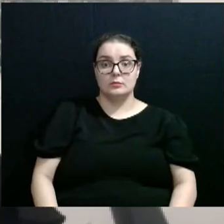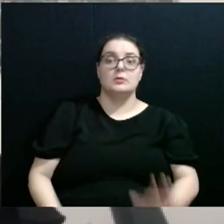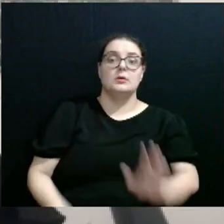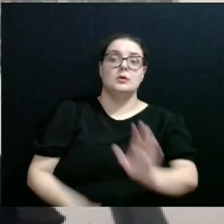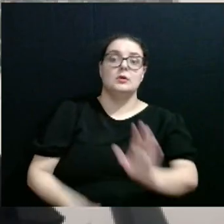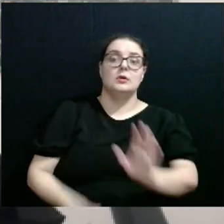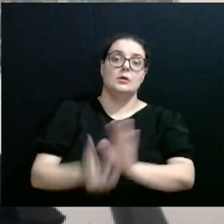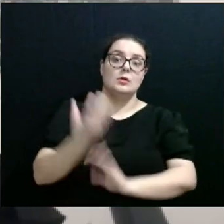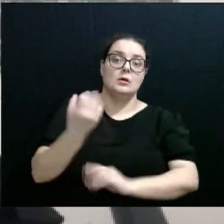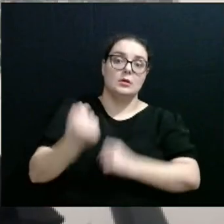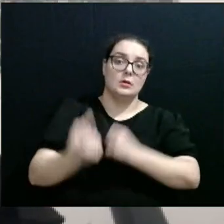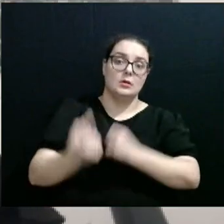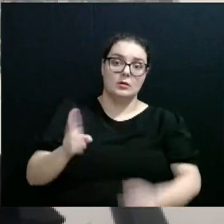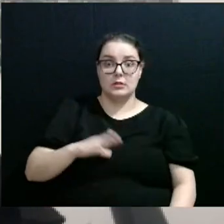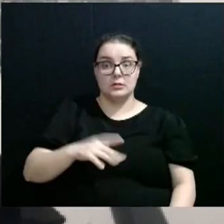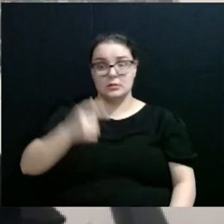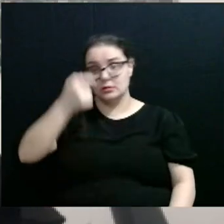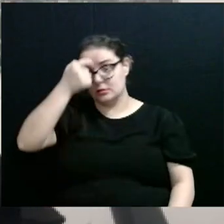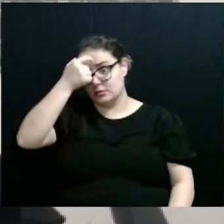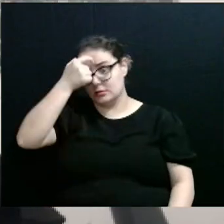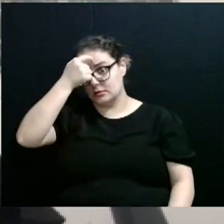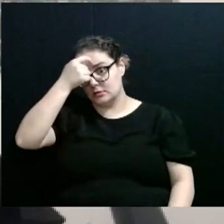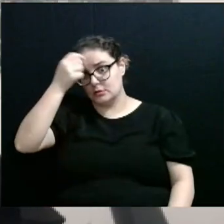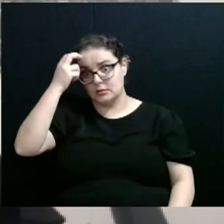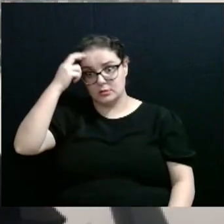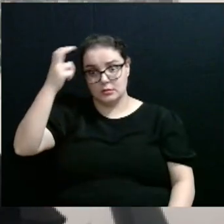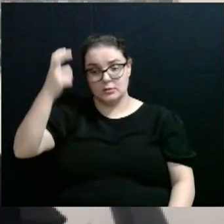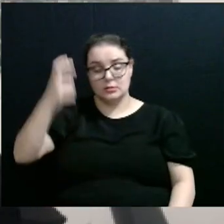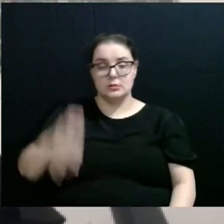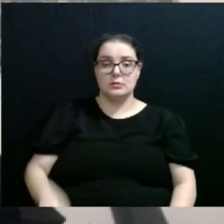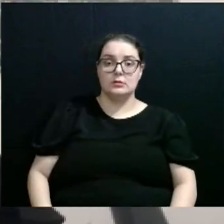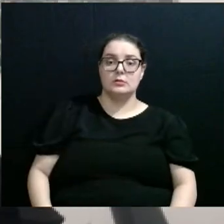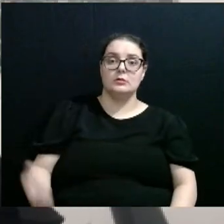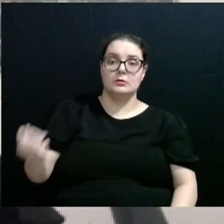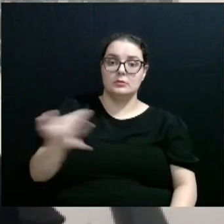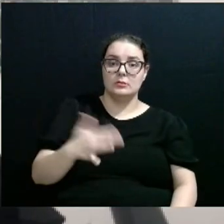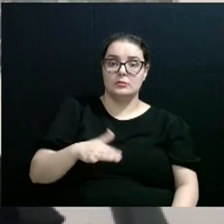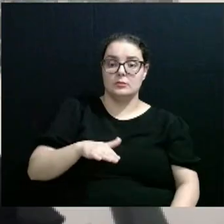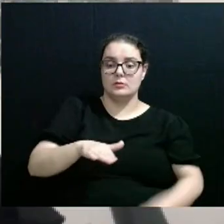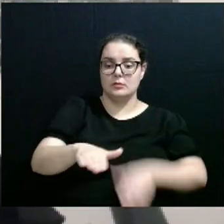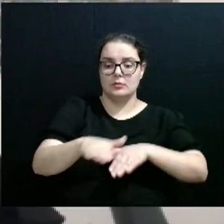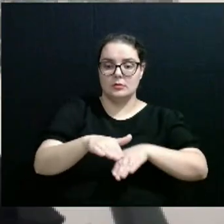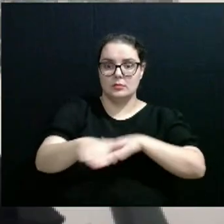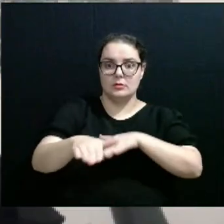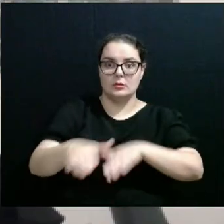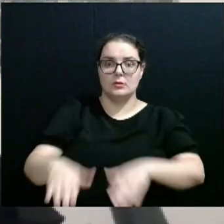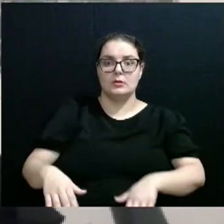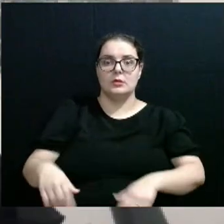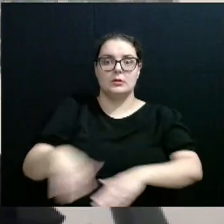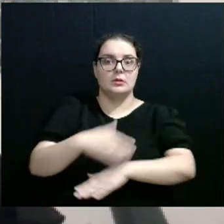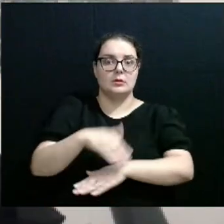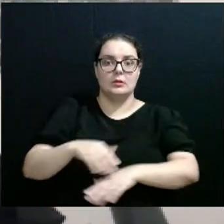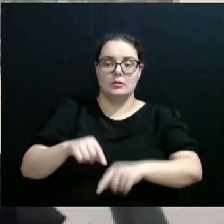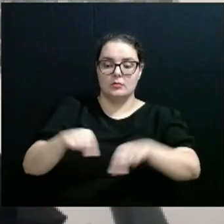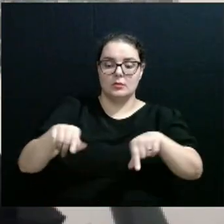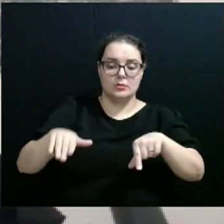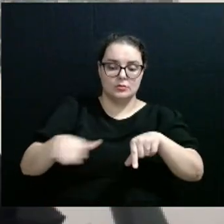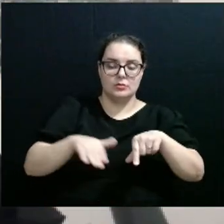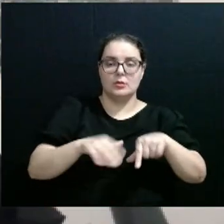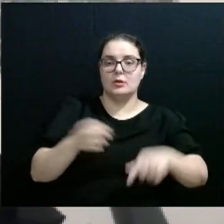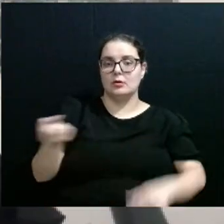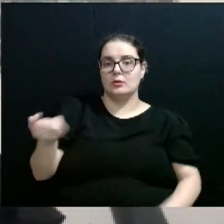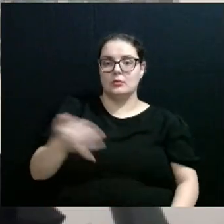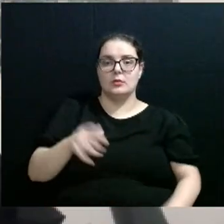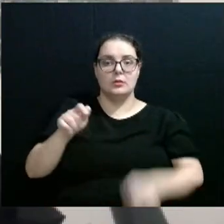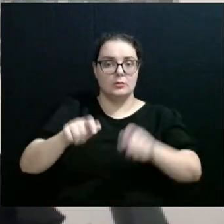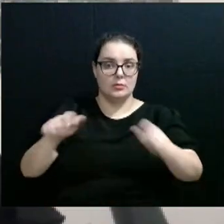cidades inteligentes, por exemplo, contagem de veículos em vias ou em estacionamentos, contagem de pessoas na fila